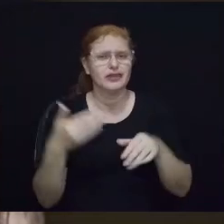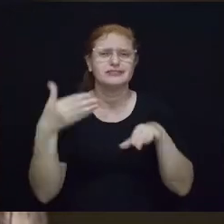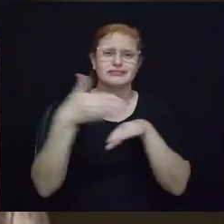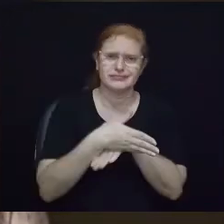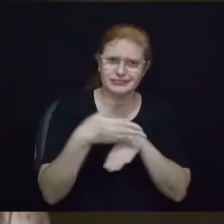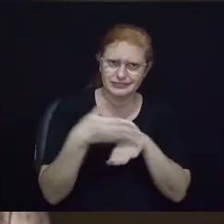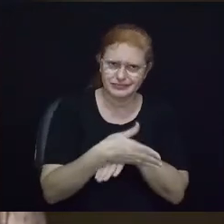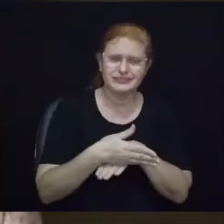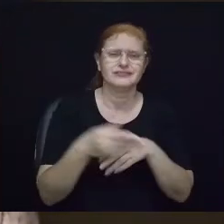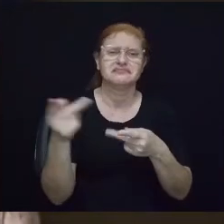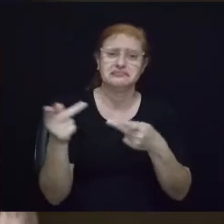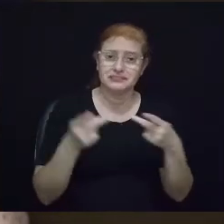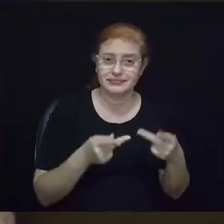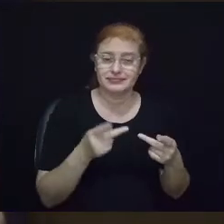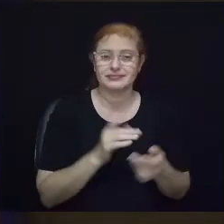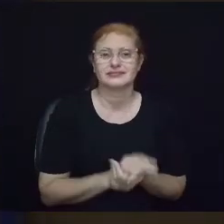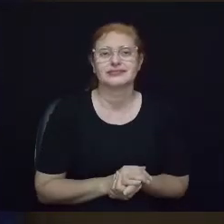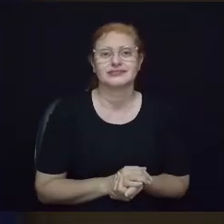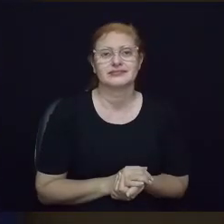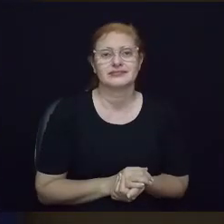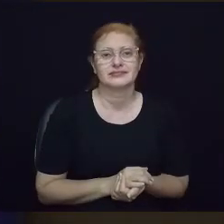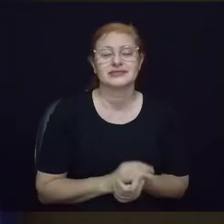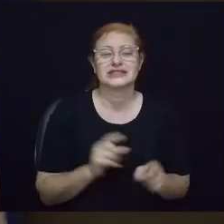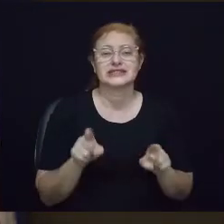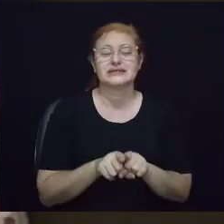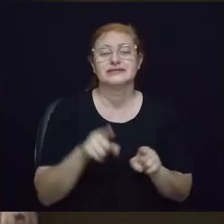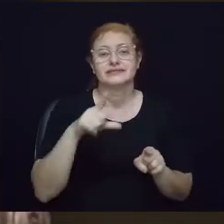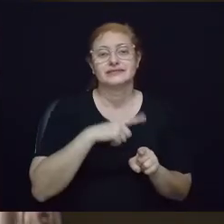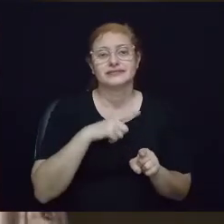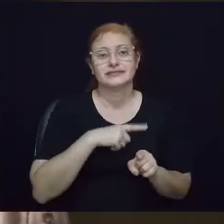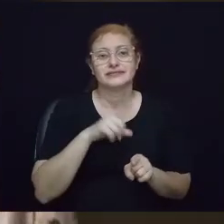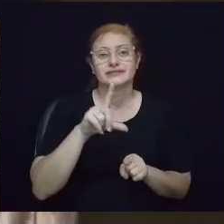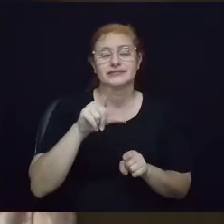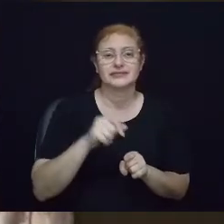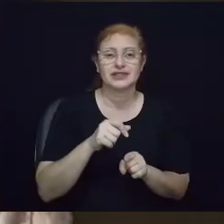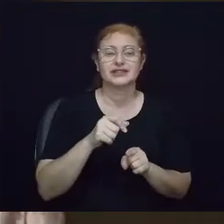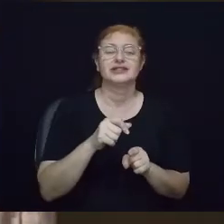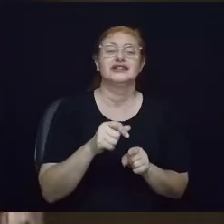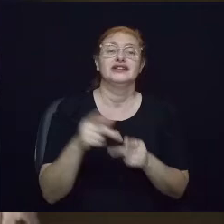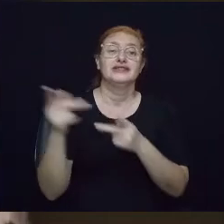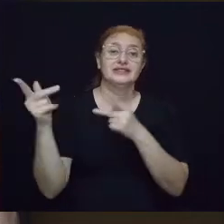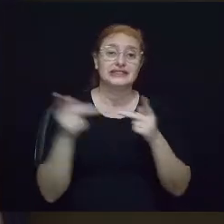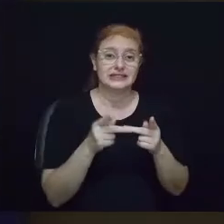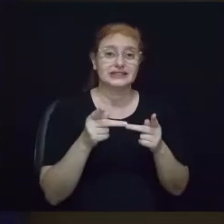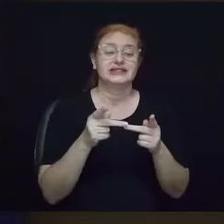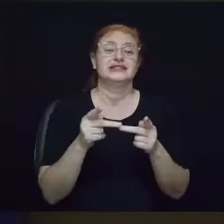vir visitar. E também temos opções de visita guiada, visita